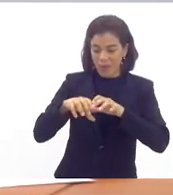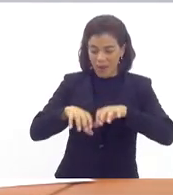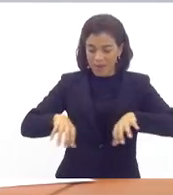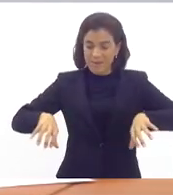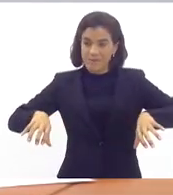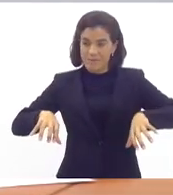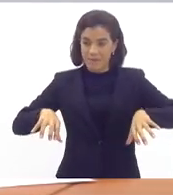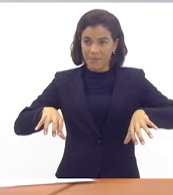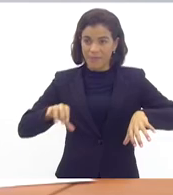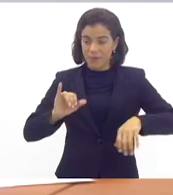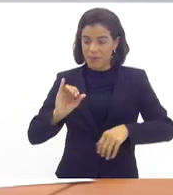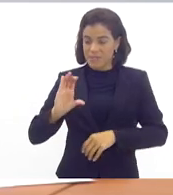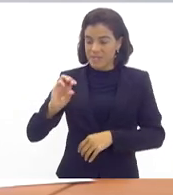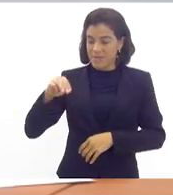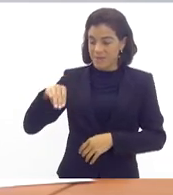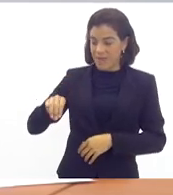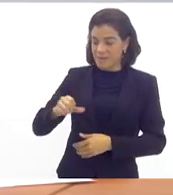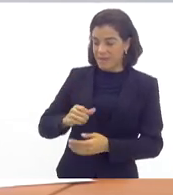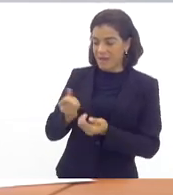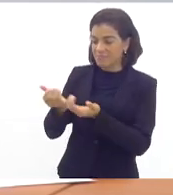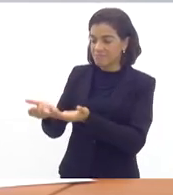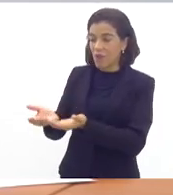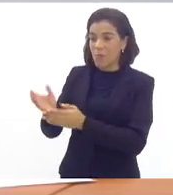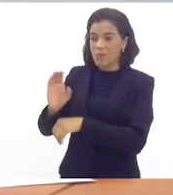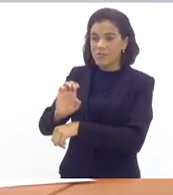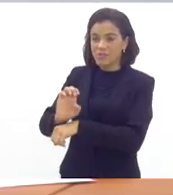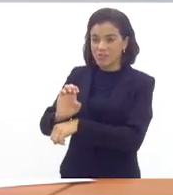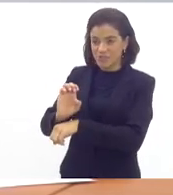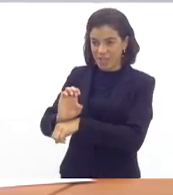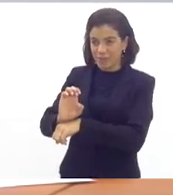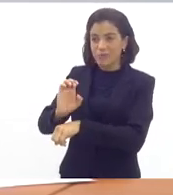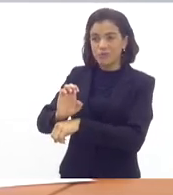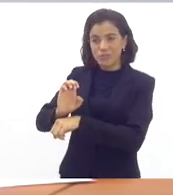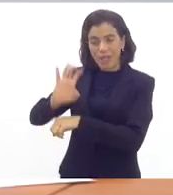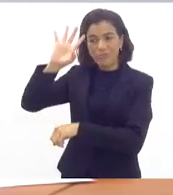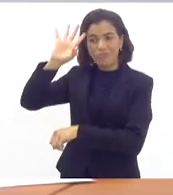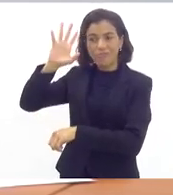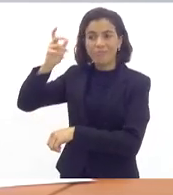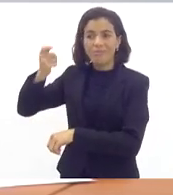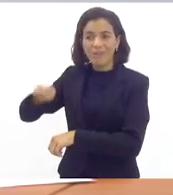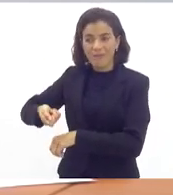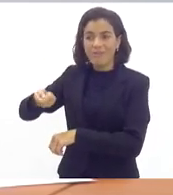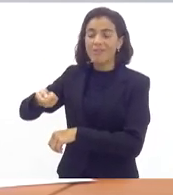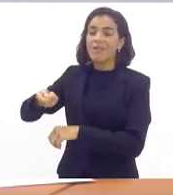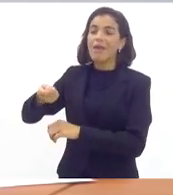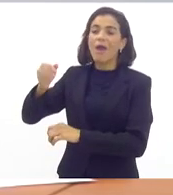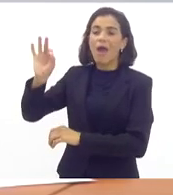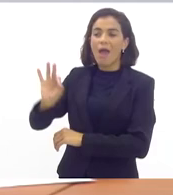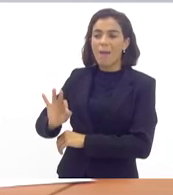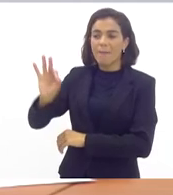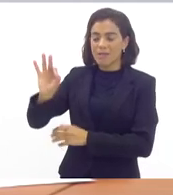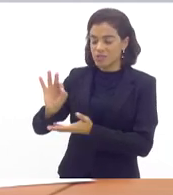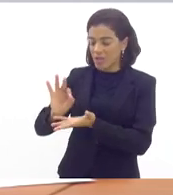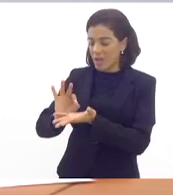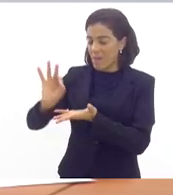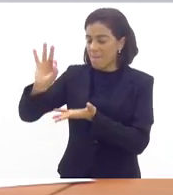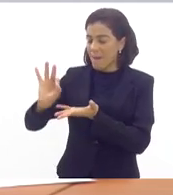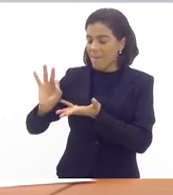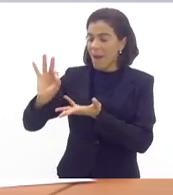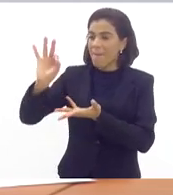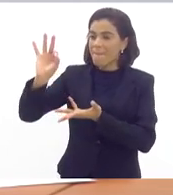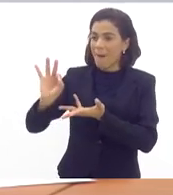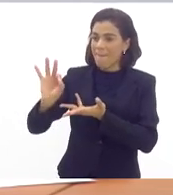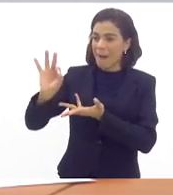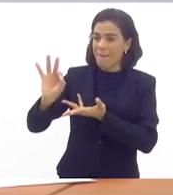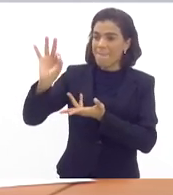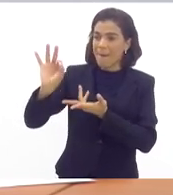ICMS era do Estado, o Estado ele definia a alíquota e ele repartia, então, para os municípios. Uma